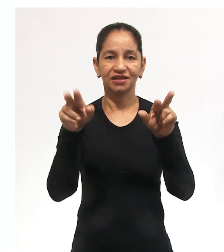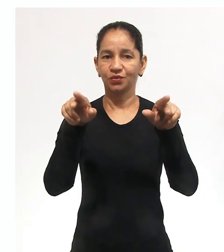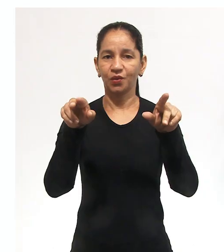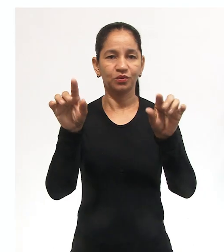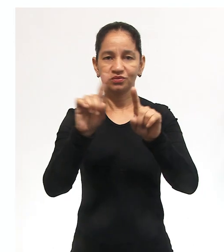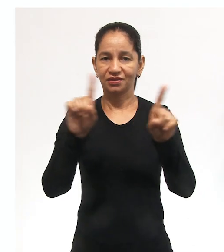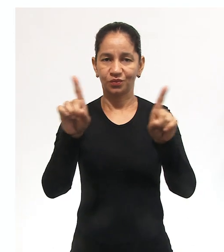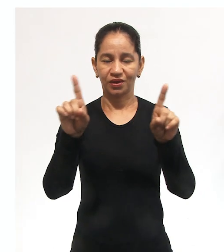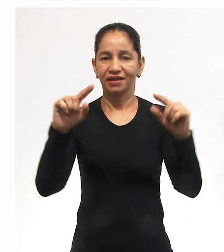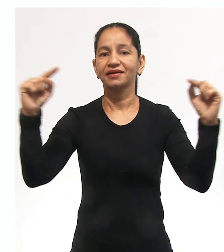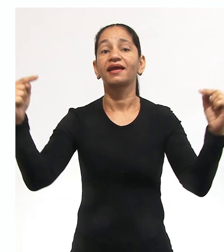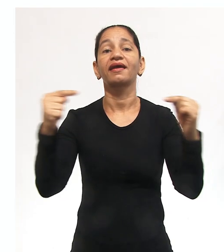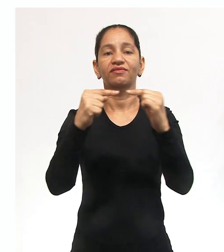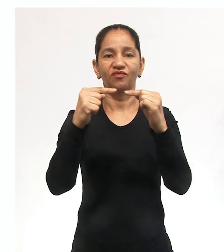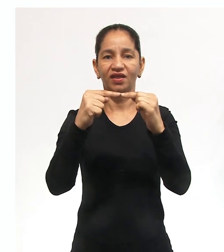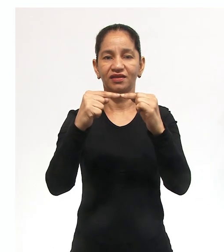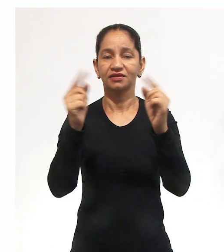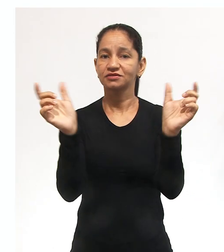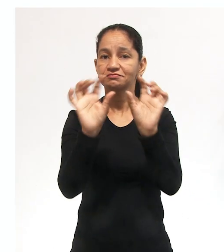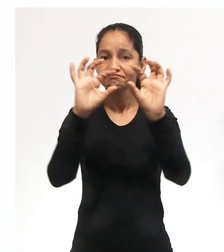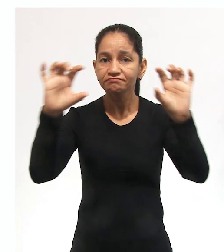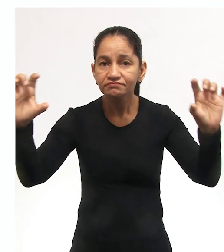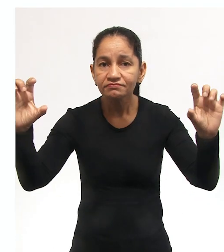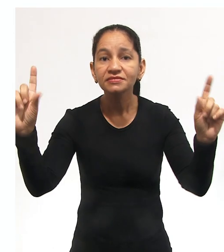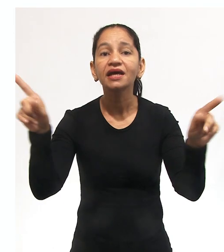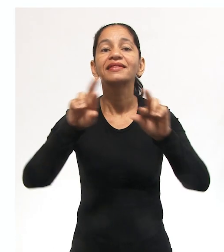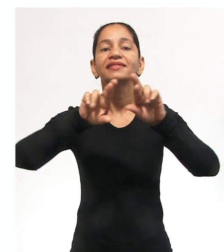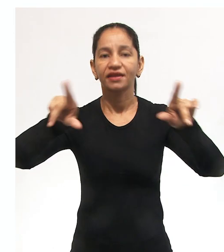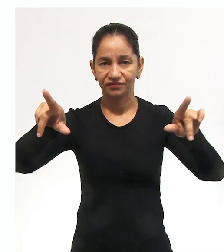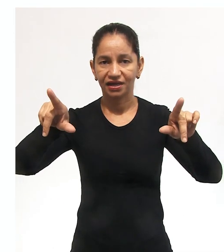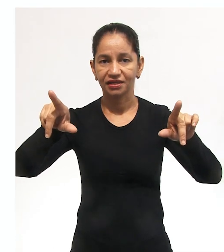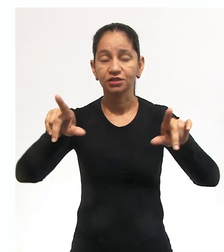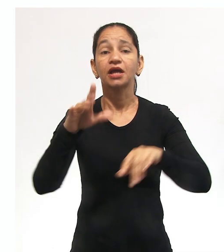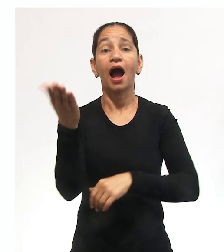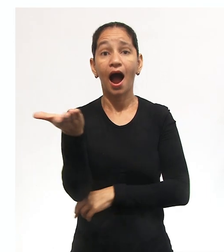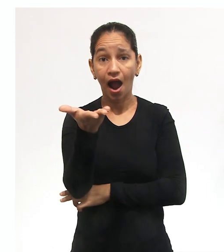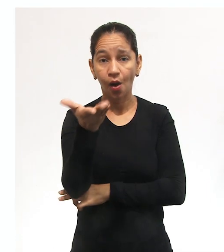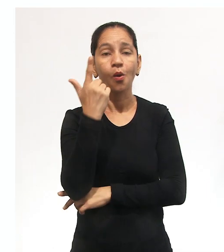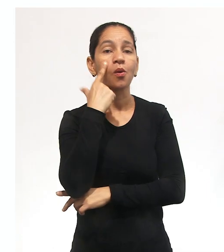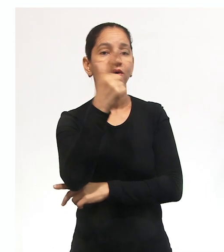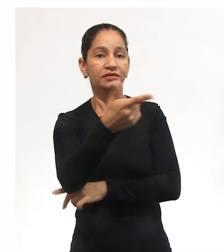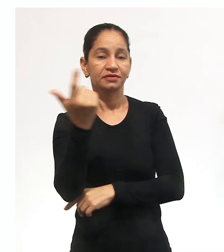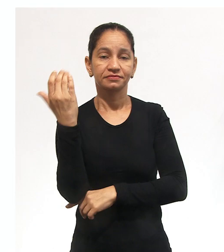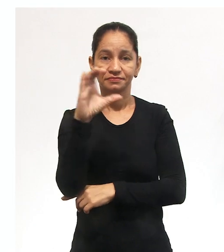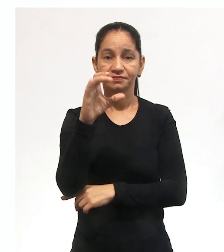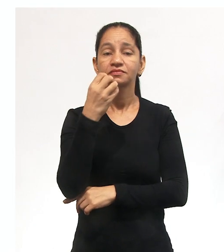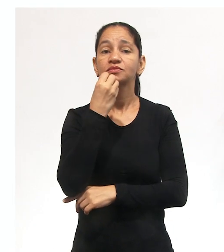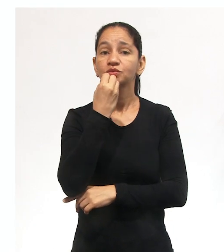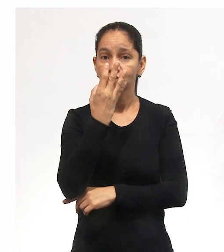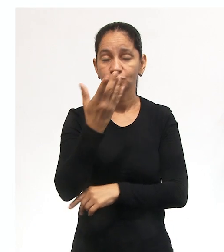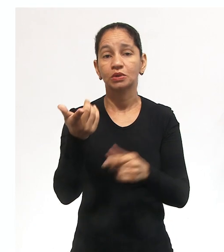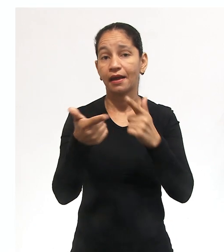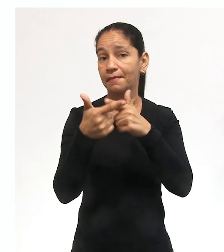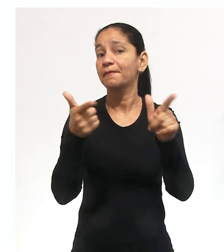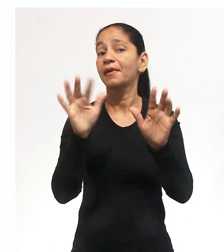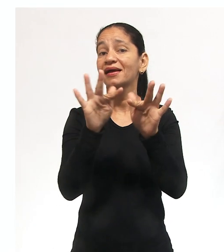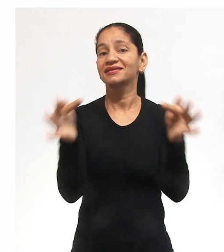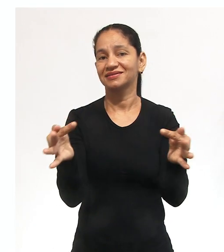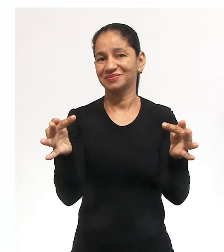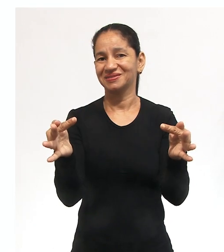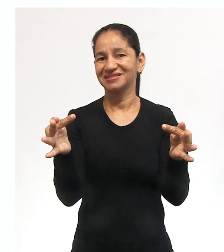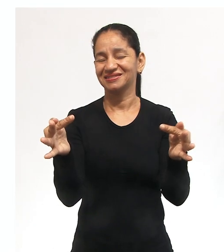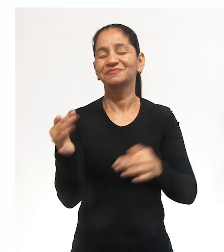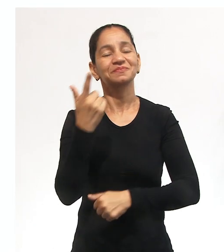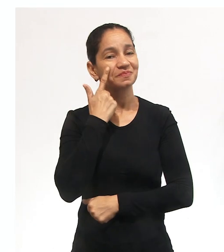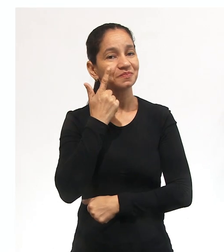taxas. Então, a gente está trabalhando aqui com regime de capitalização simples, né? Então, vamos lá para o exemplo. Um gerente comercial